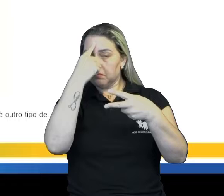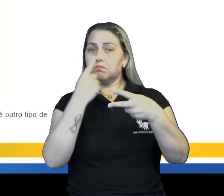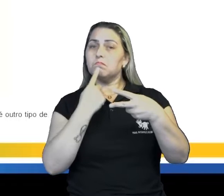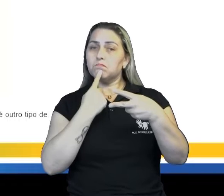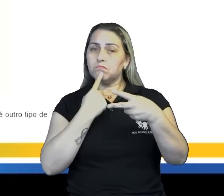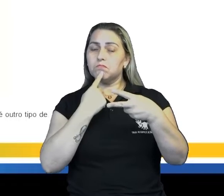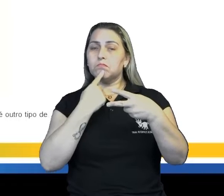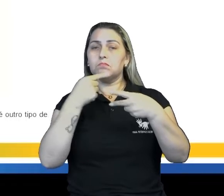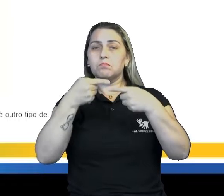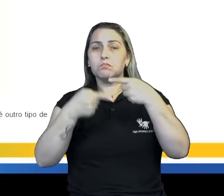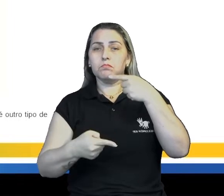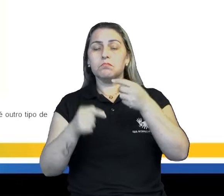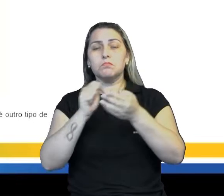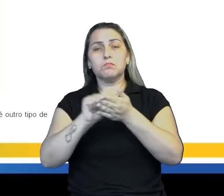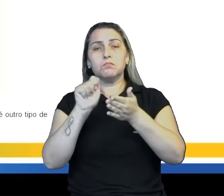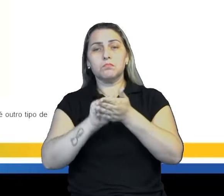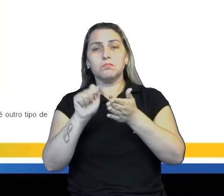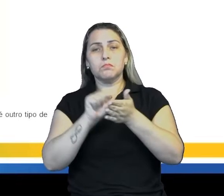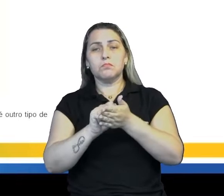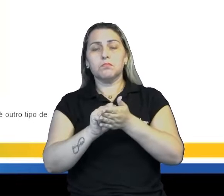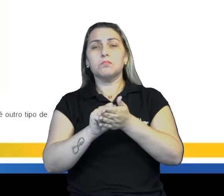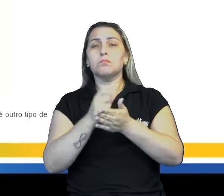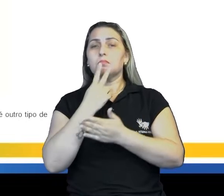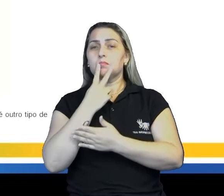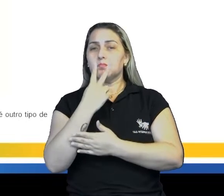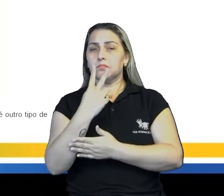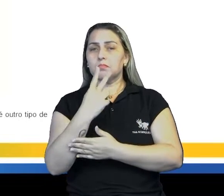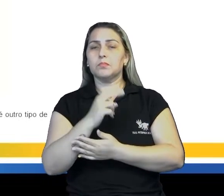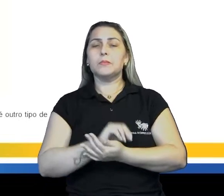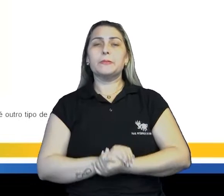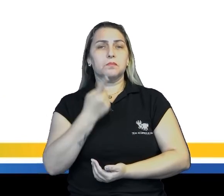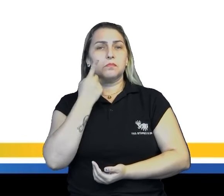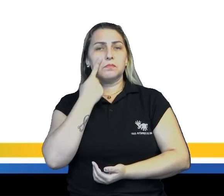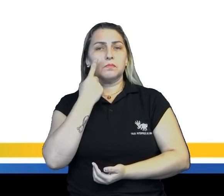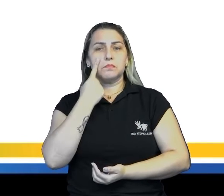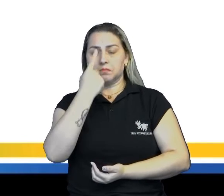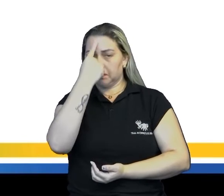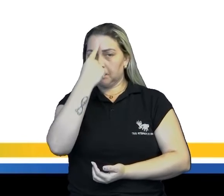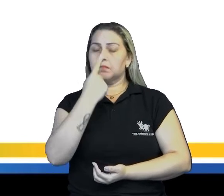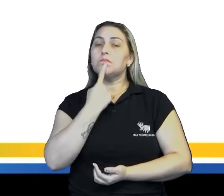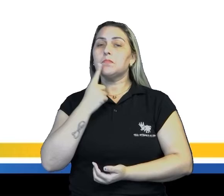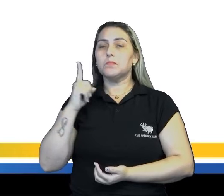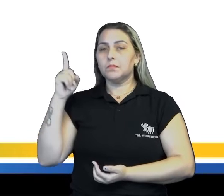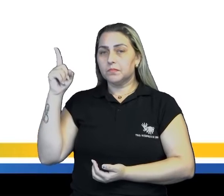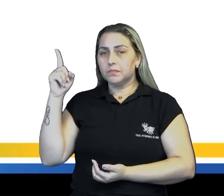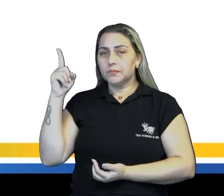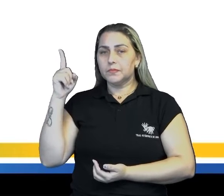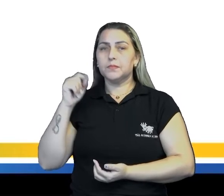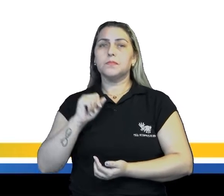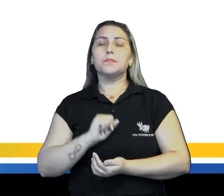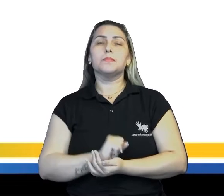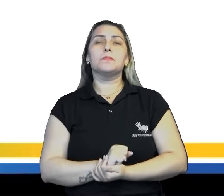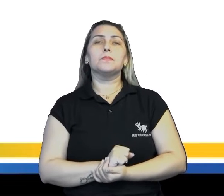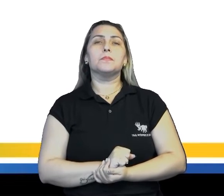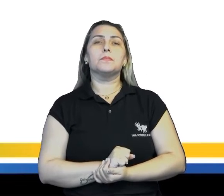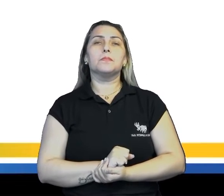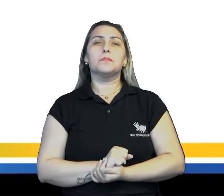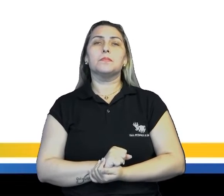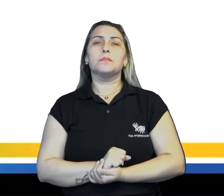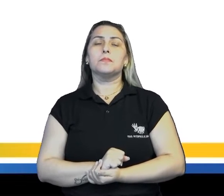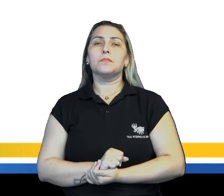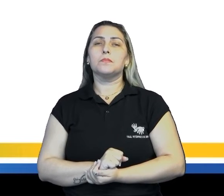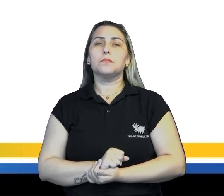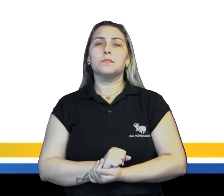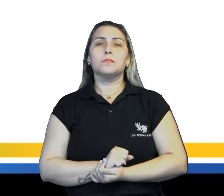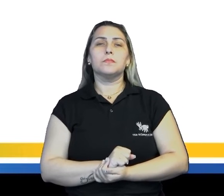imagem, proibido fumar, e a escrita, proibido fumar. Observem esta imagem.